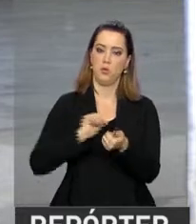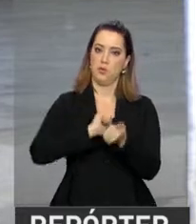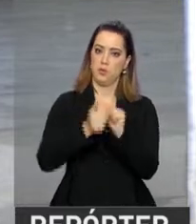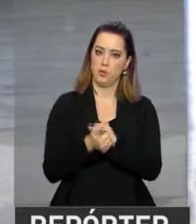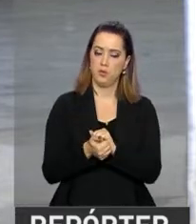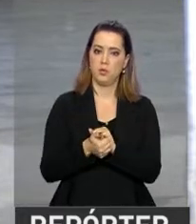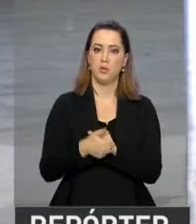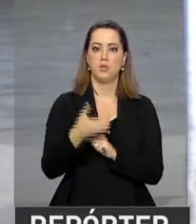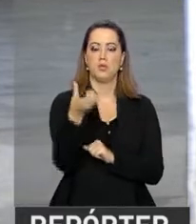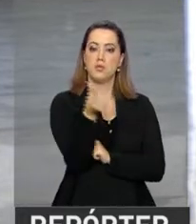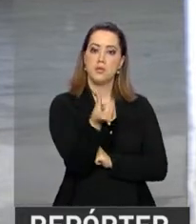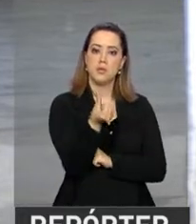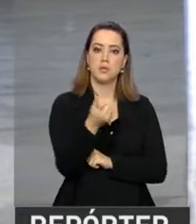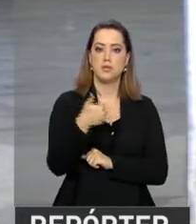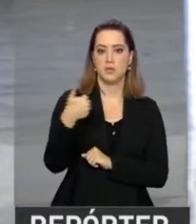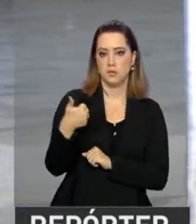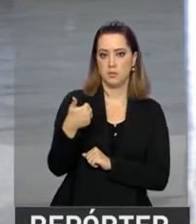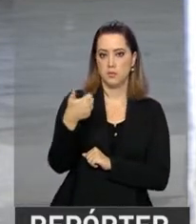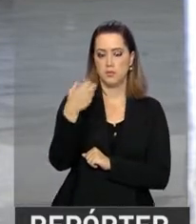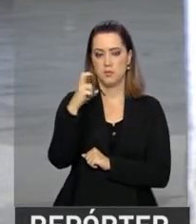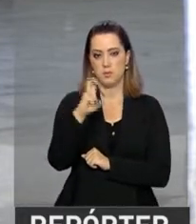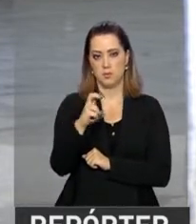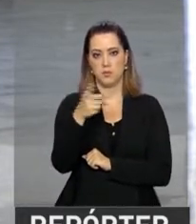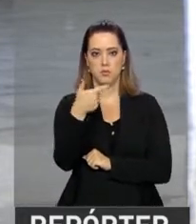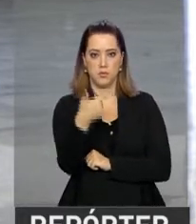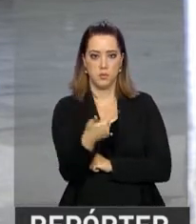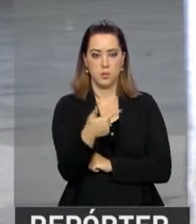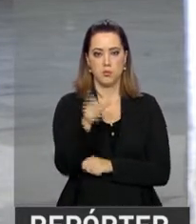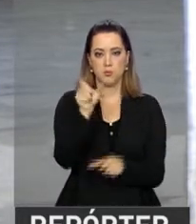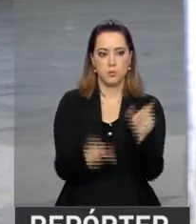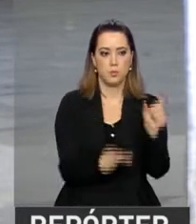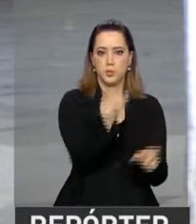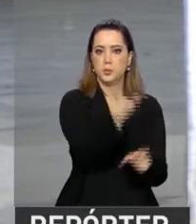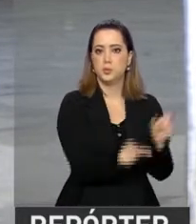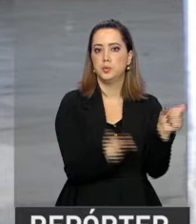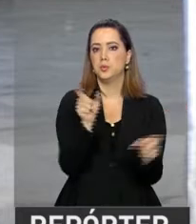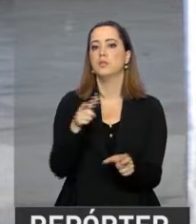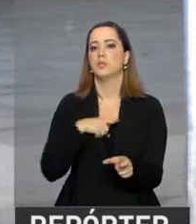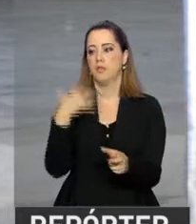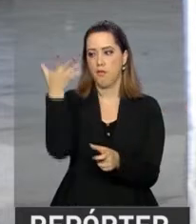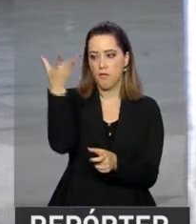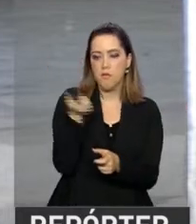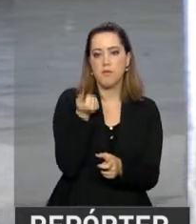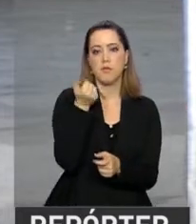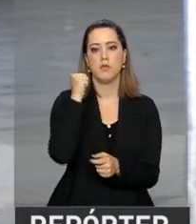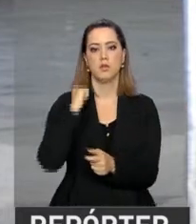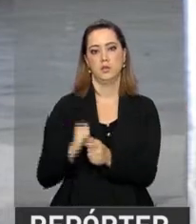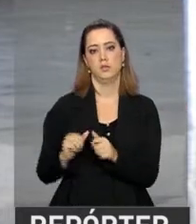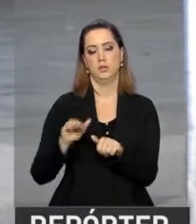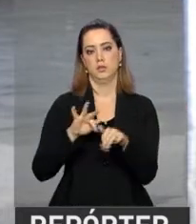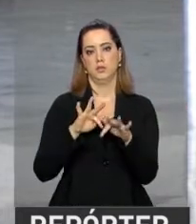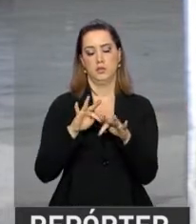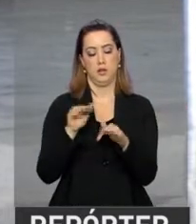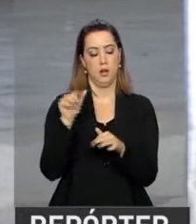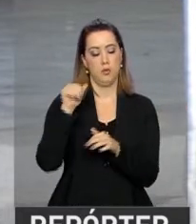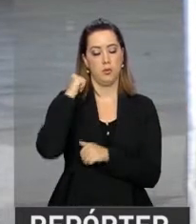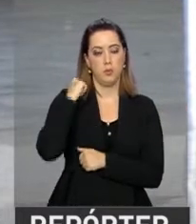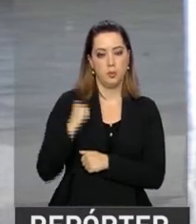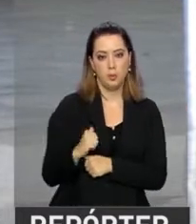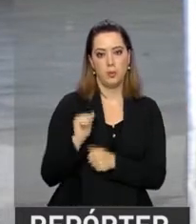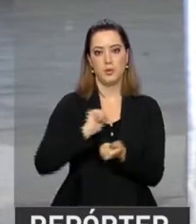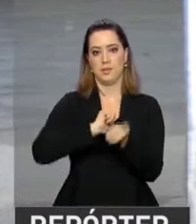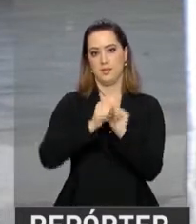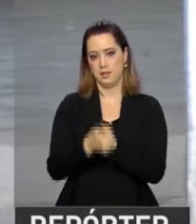6.152 esportistas de alto rendimento, desde as categorias de base até as categorias olímpica e paralímpica do